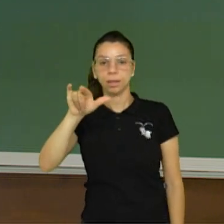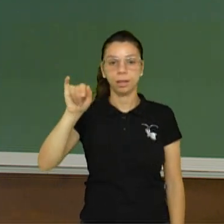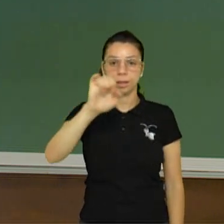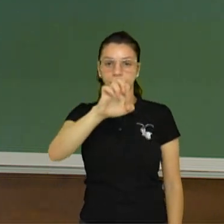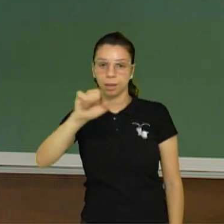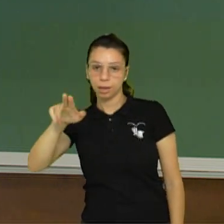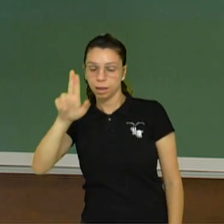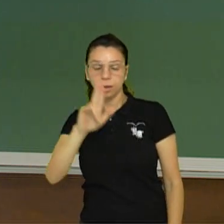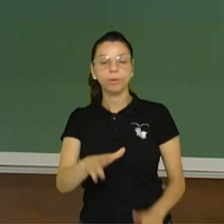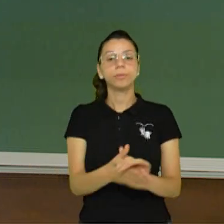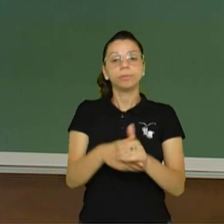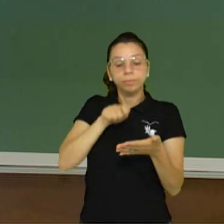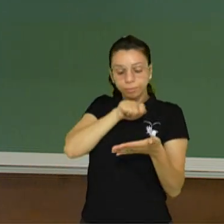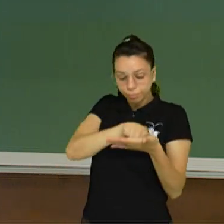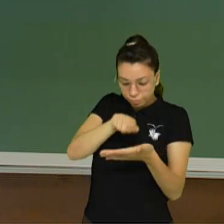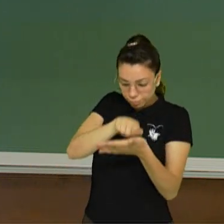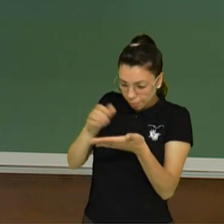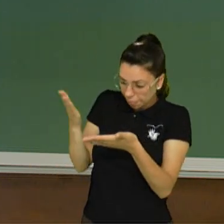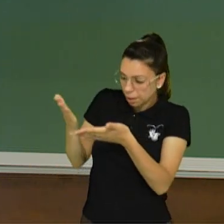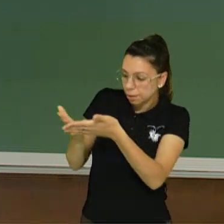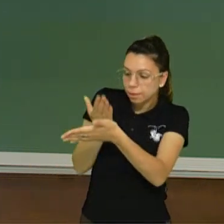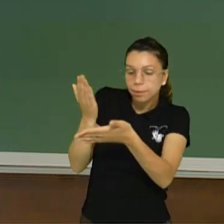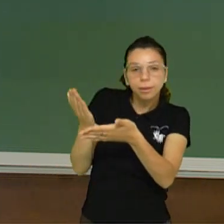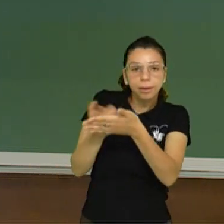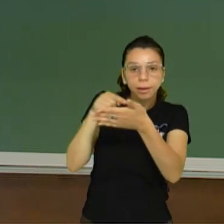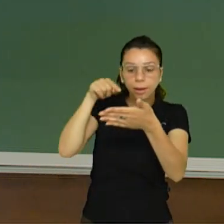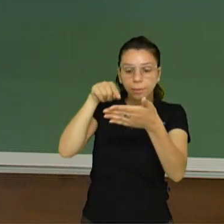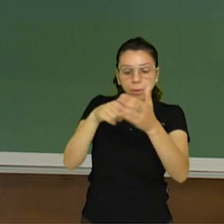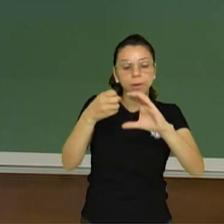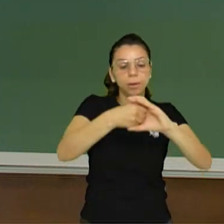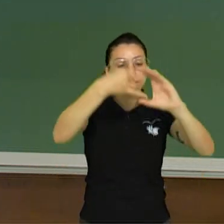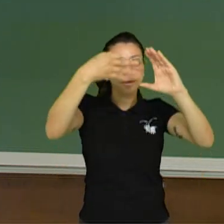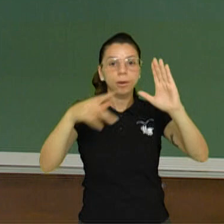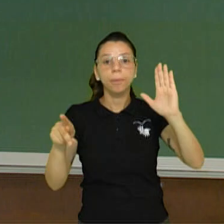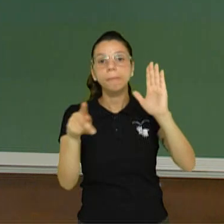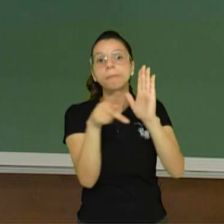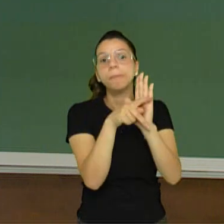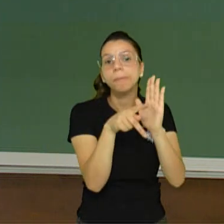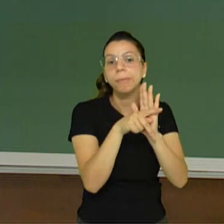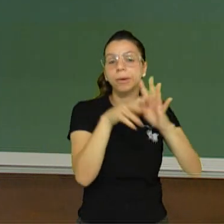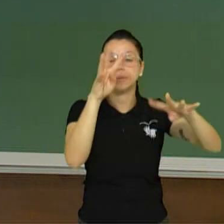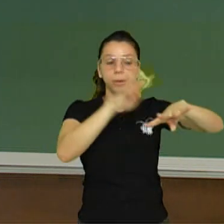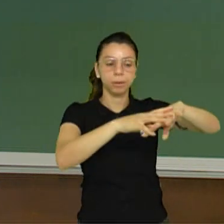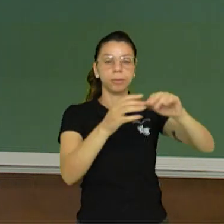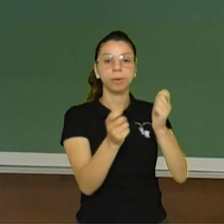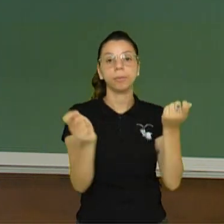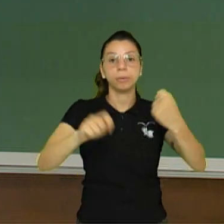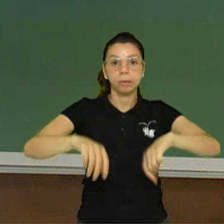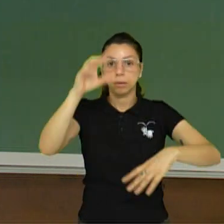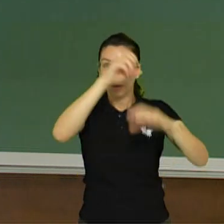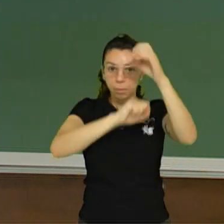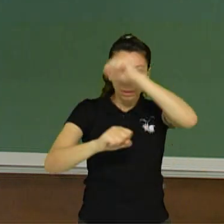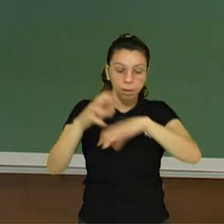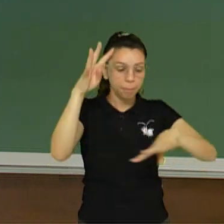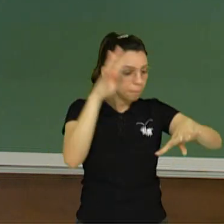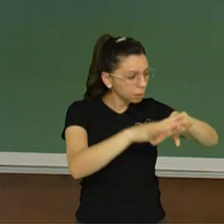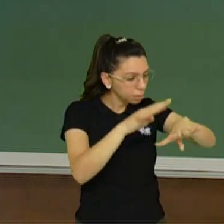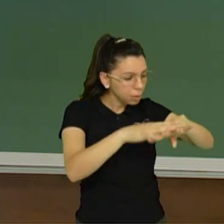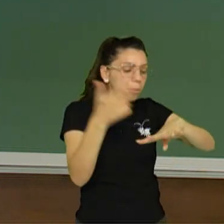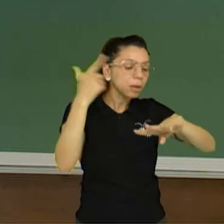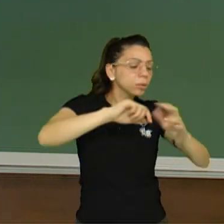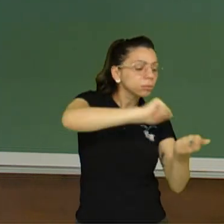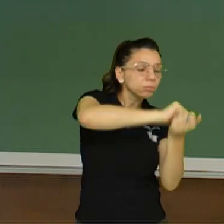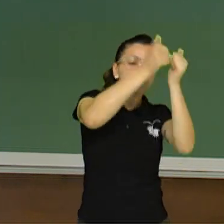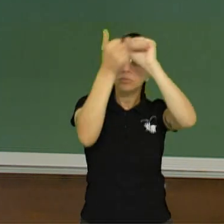escrita num livro. Esse livro, ele está em caracteres matemáticos. Eu preciso aprender matemática para conseguir interpretar a